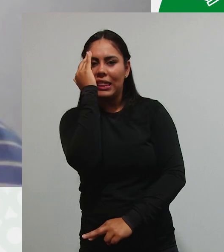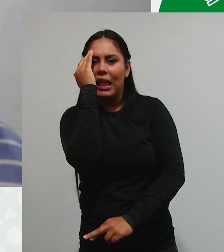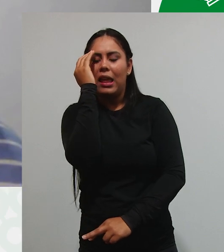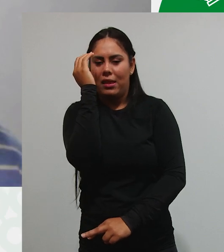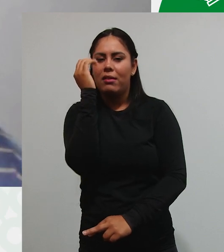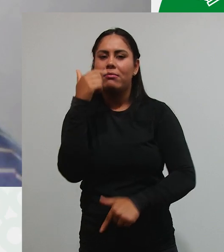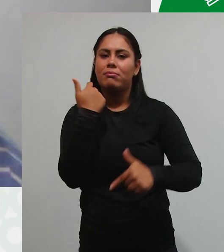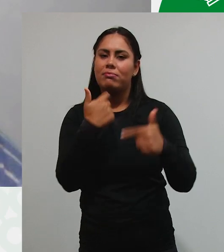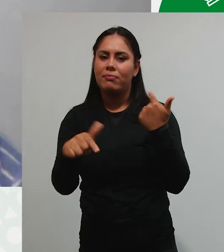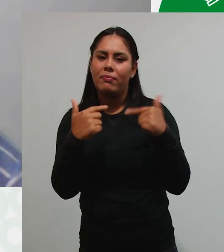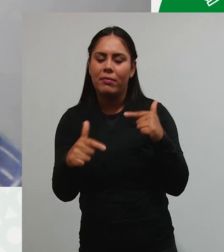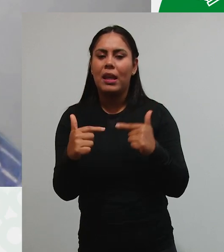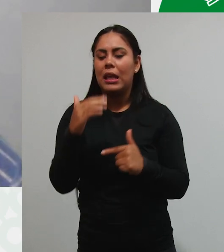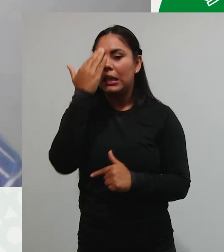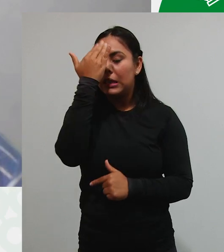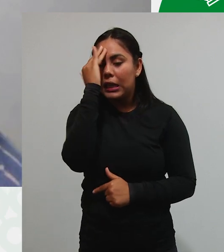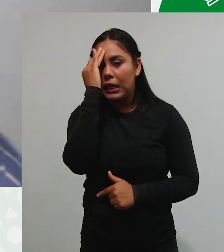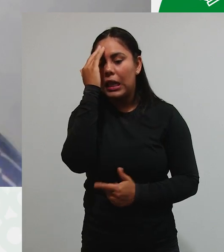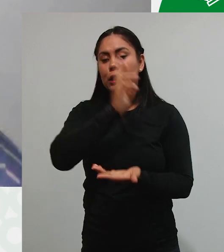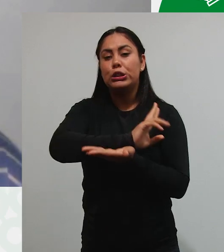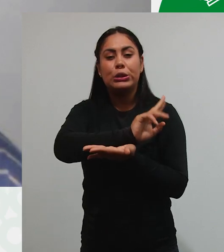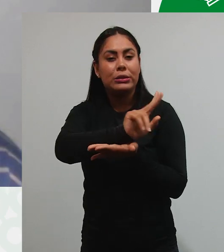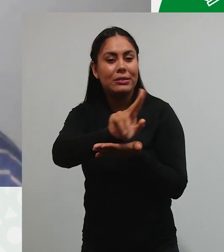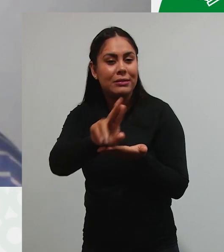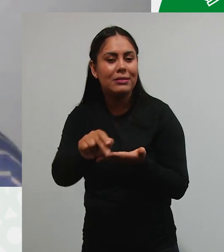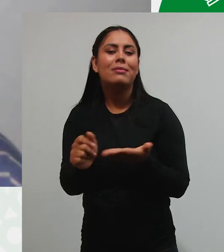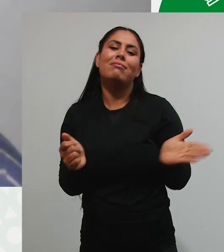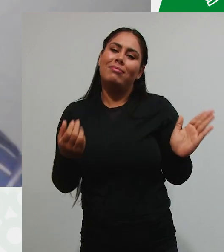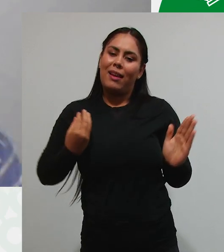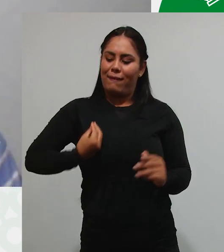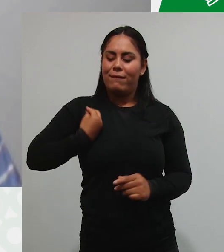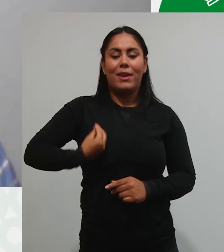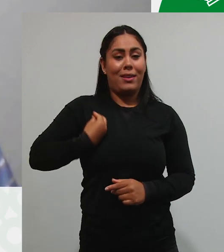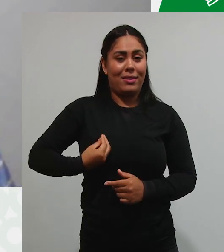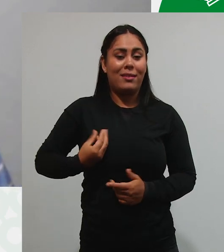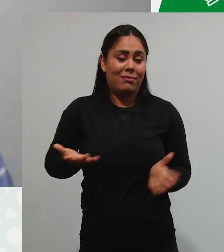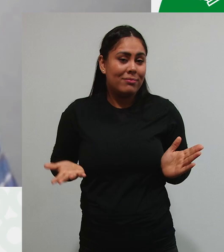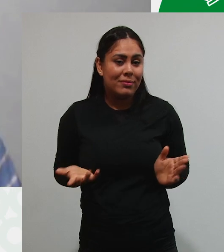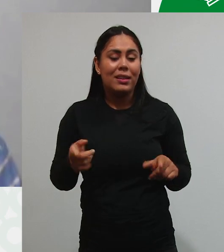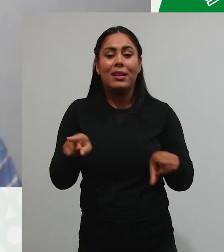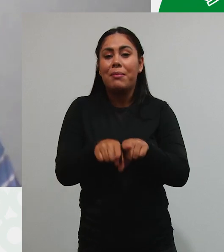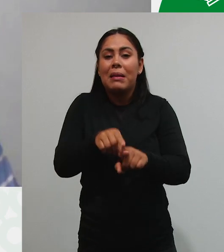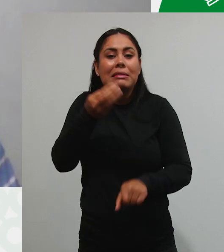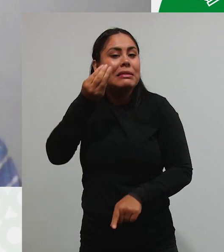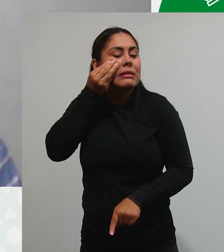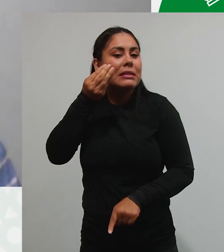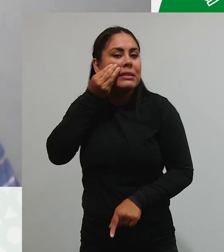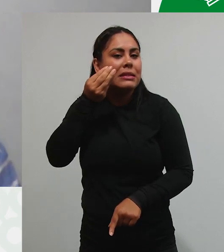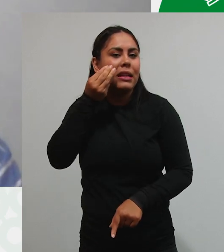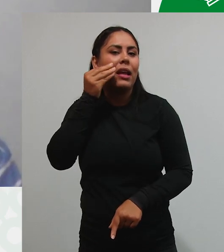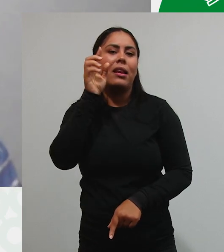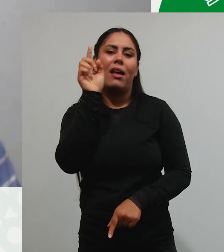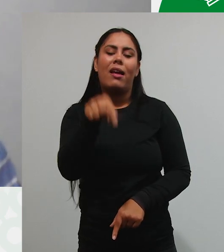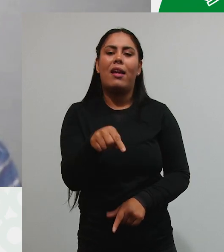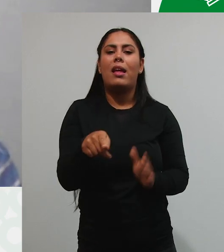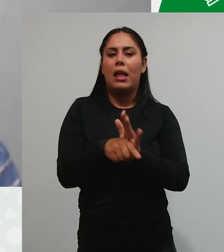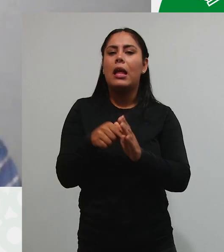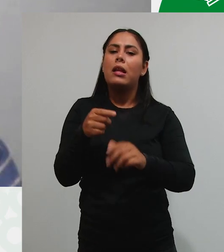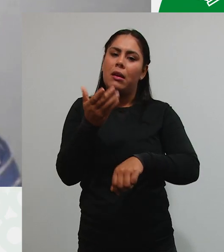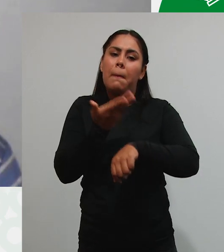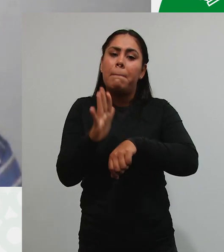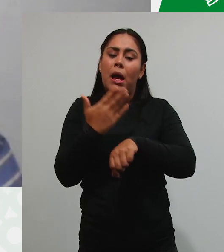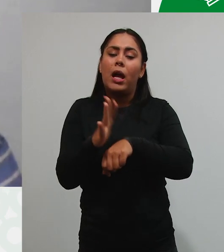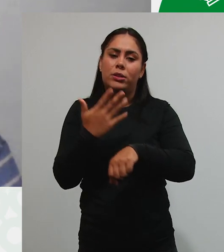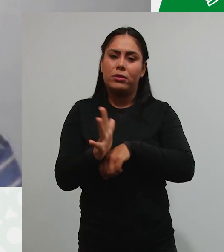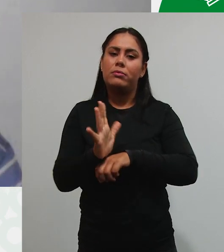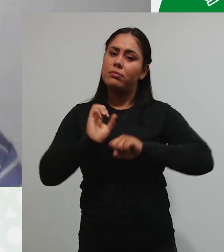trabalhando, e entender as adversidades que cercam a vida desse ser humano, e tentar trazer isso para a sua praxis educativa.